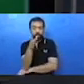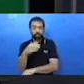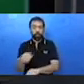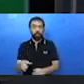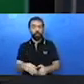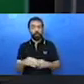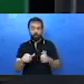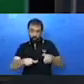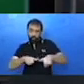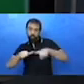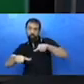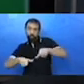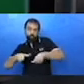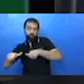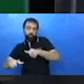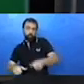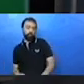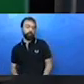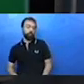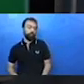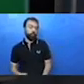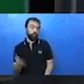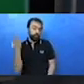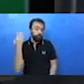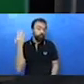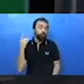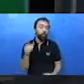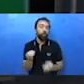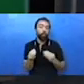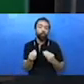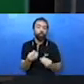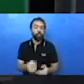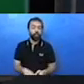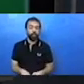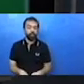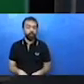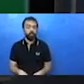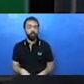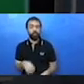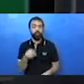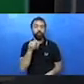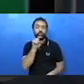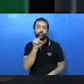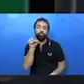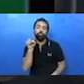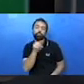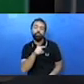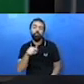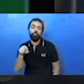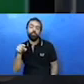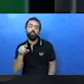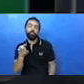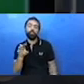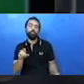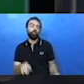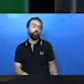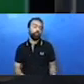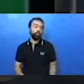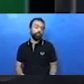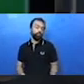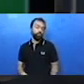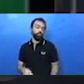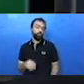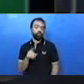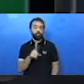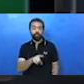como é hoje. Vamos ver naquela época, como era a bandeira. Estou contando as estrelinhas. Olha lá.